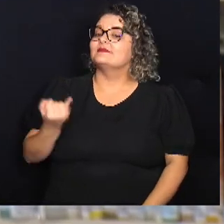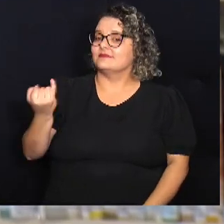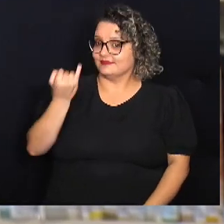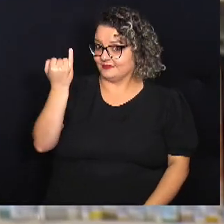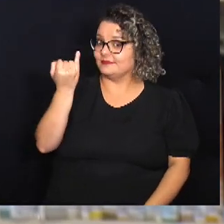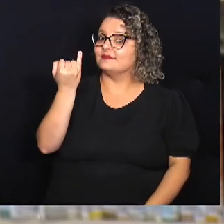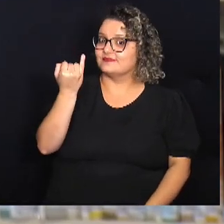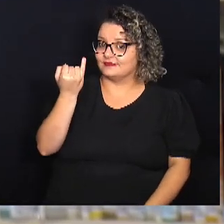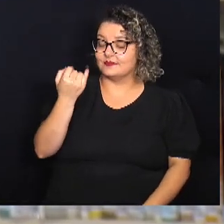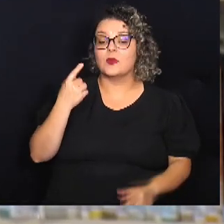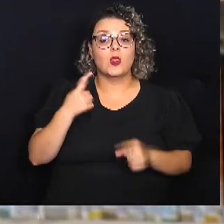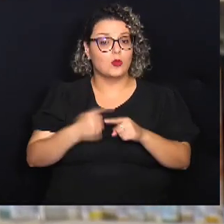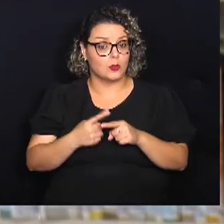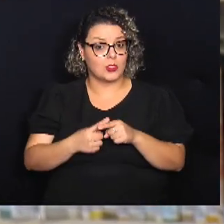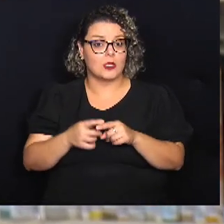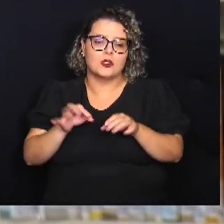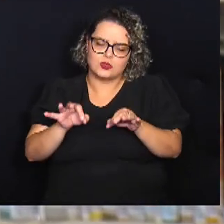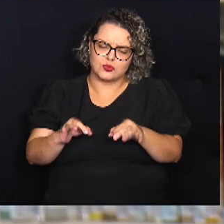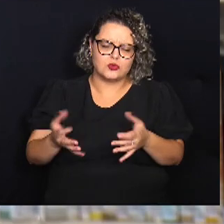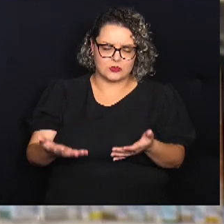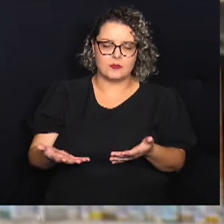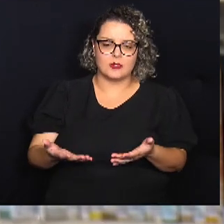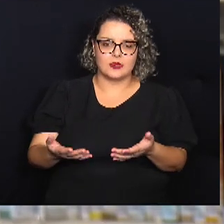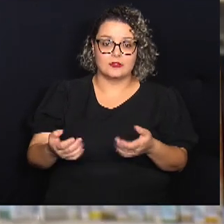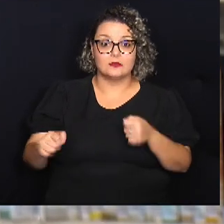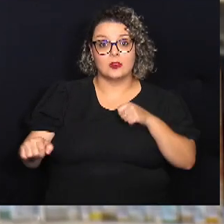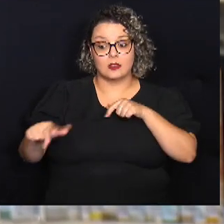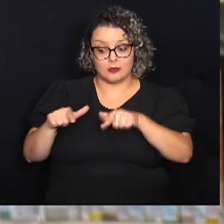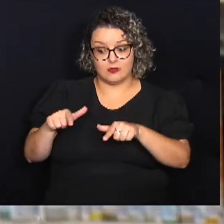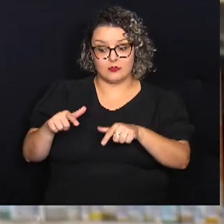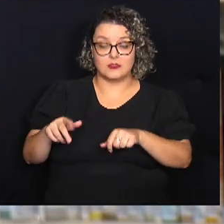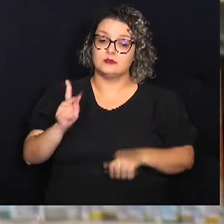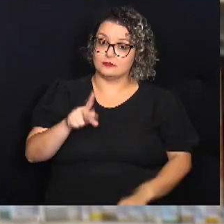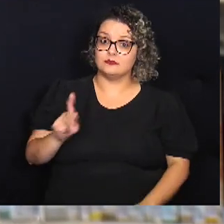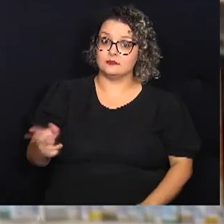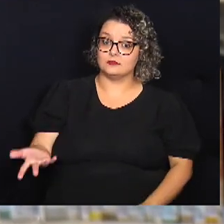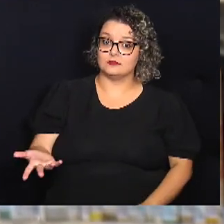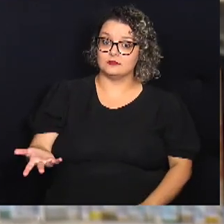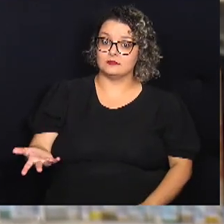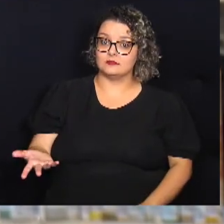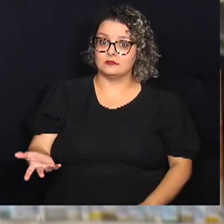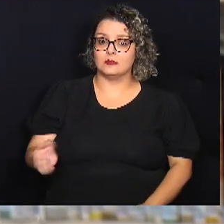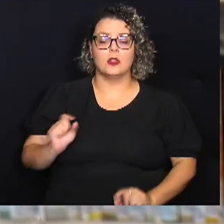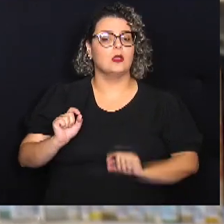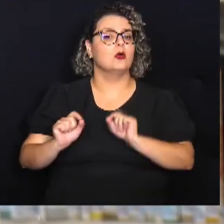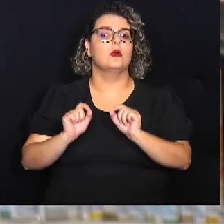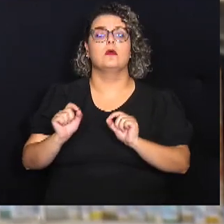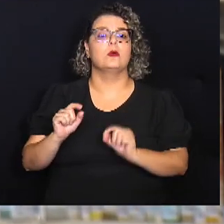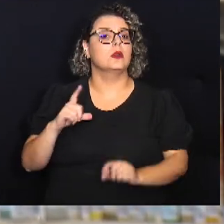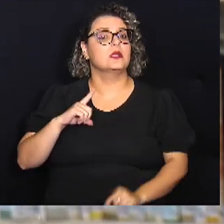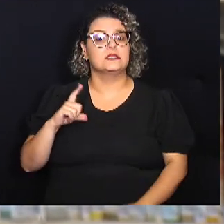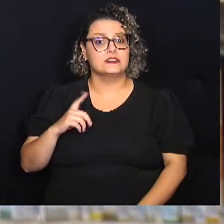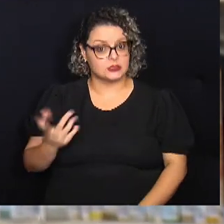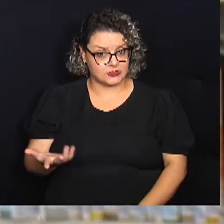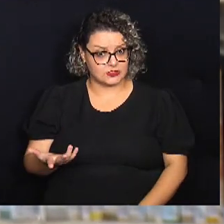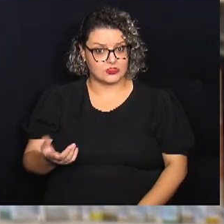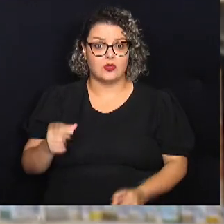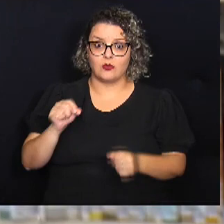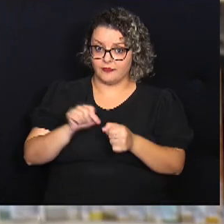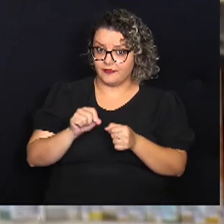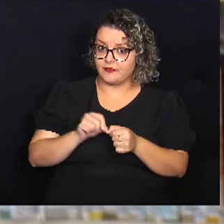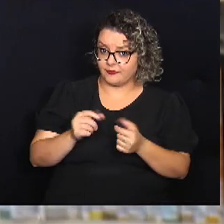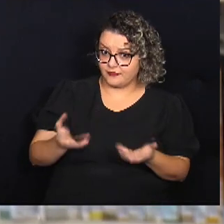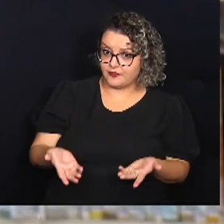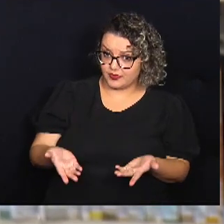né? Porque é justamente a formação de professores. Então, o que tem, não é, sido feito, não